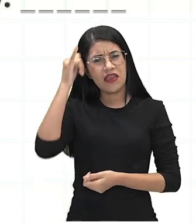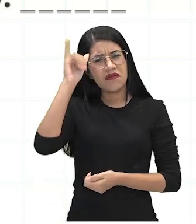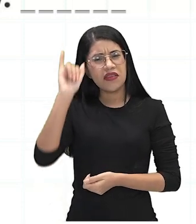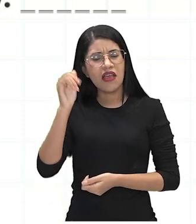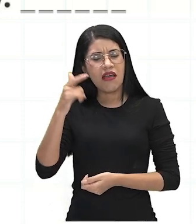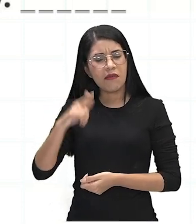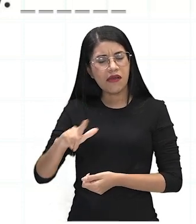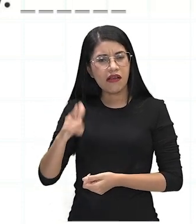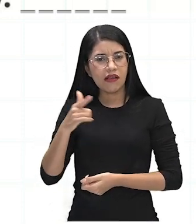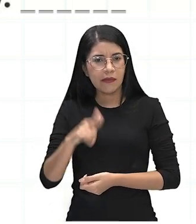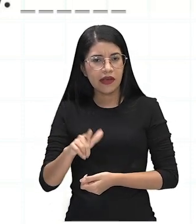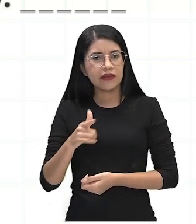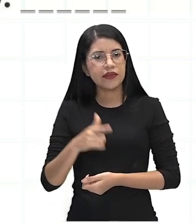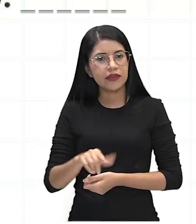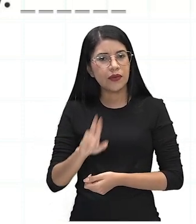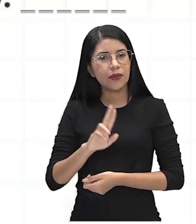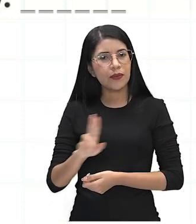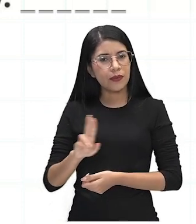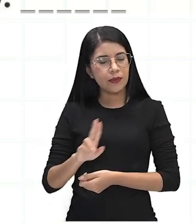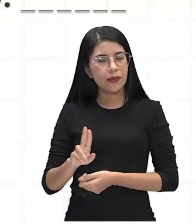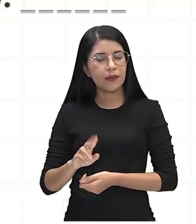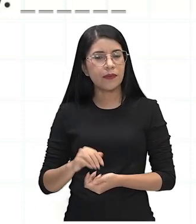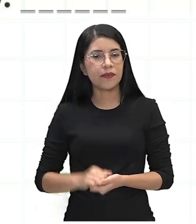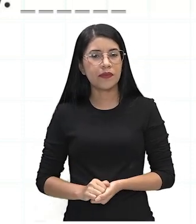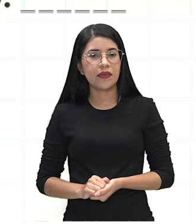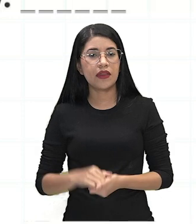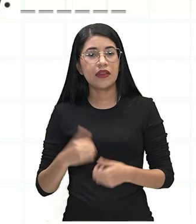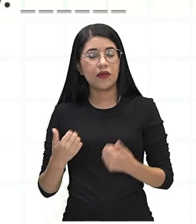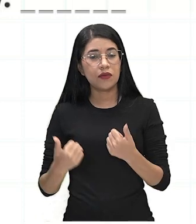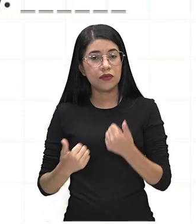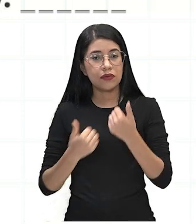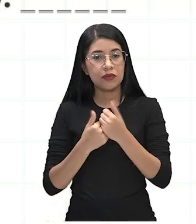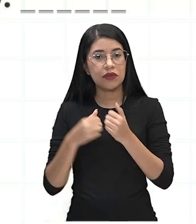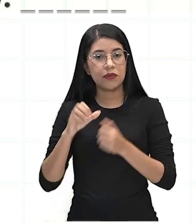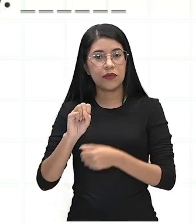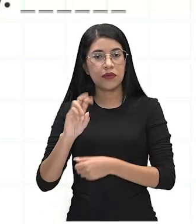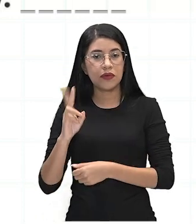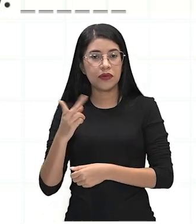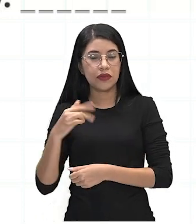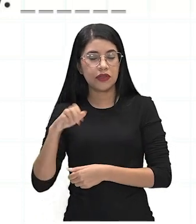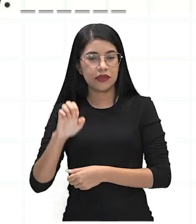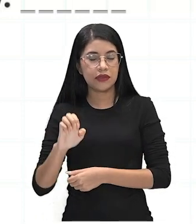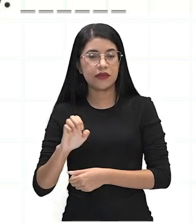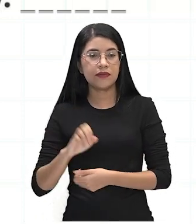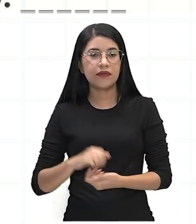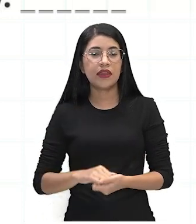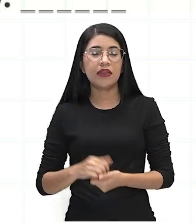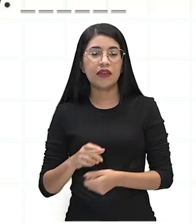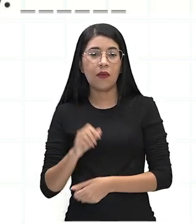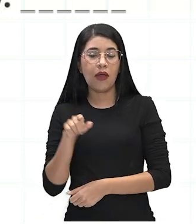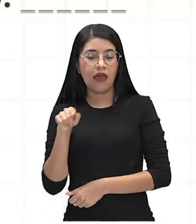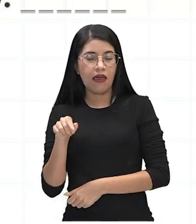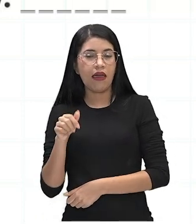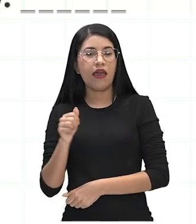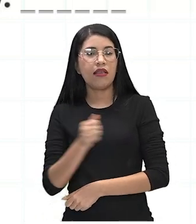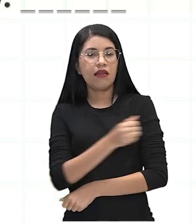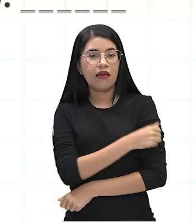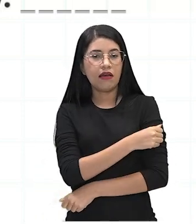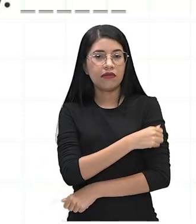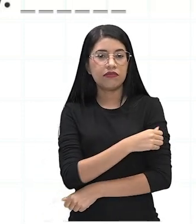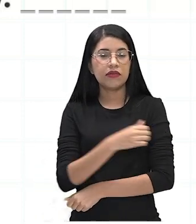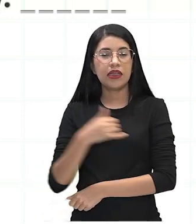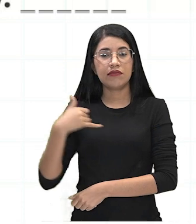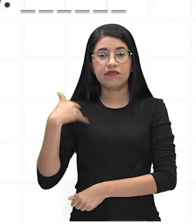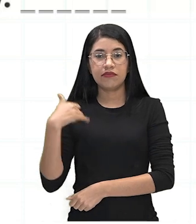Dani o texto inteiro, tá bom? Então, Dani is a student, she is 18. Então, Dani é estudante, ela tem 18